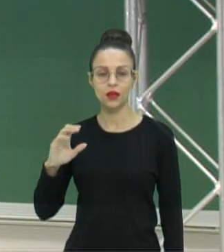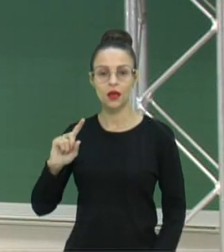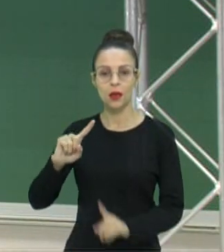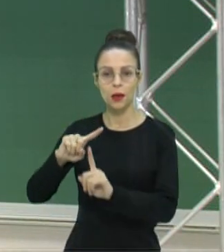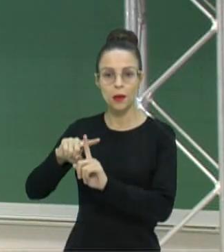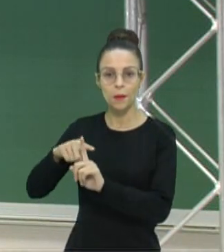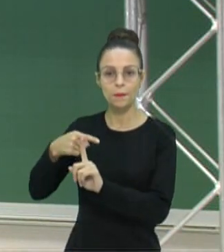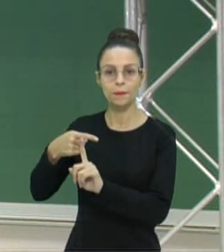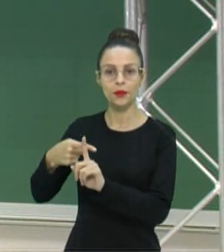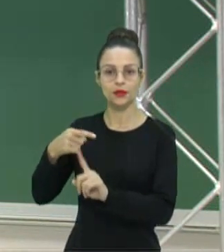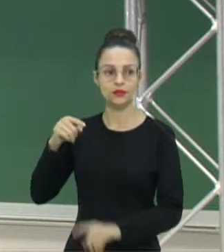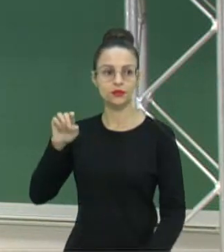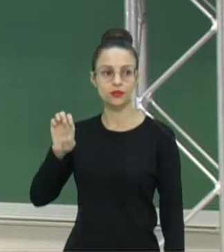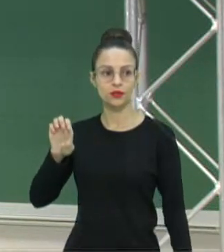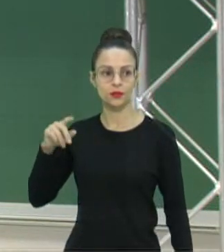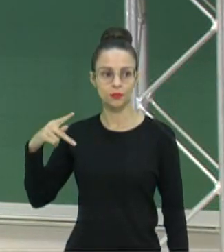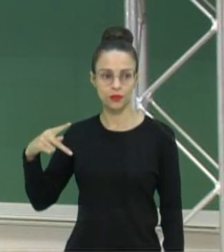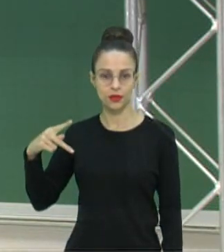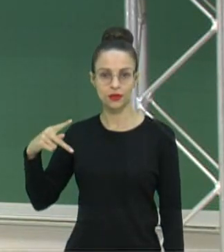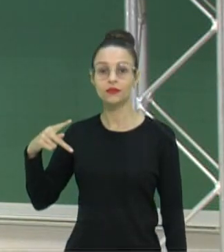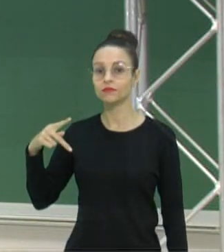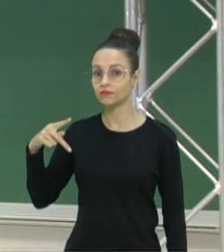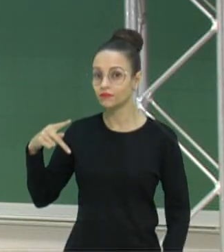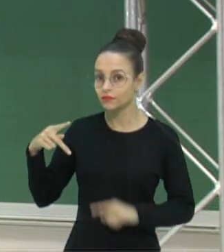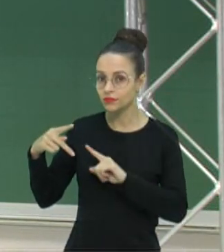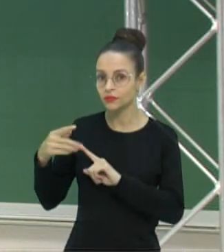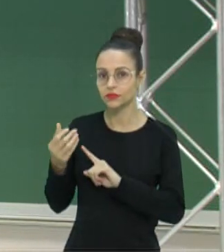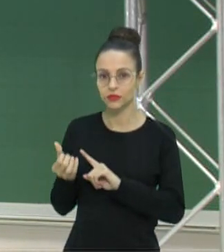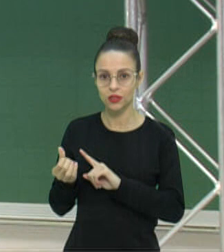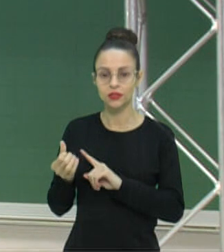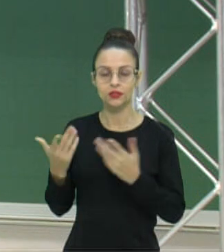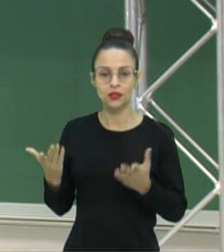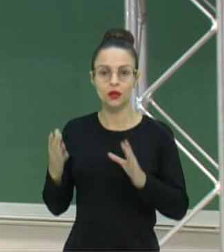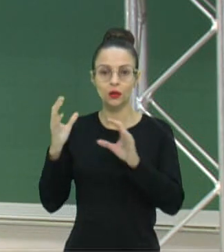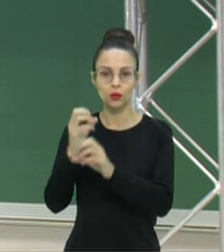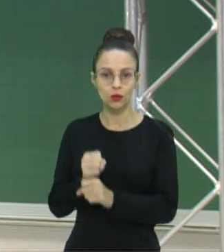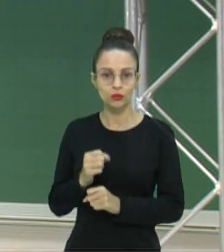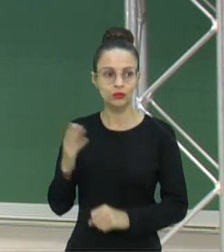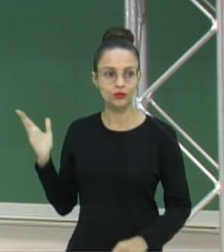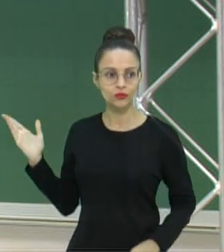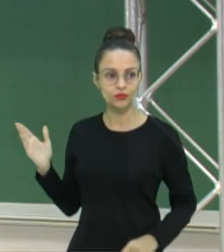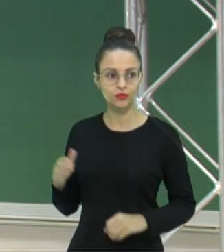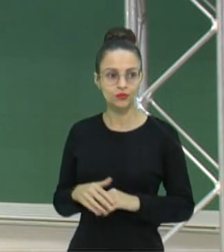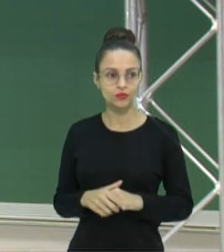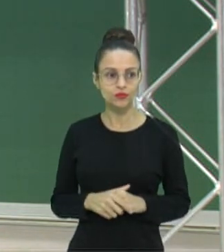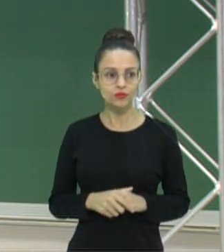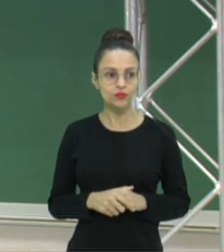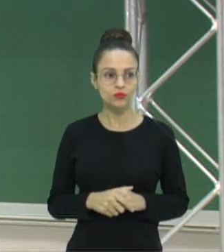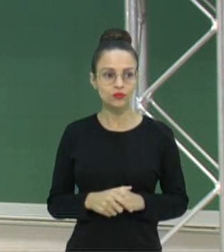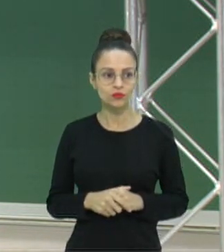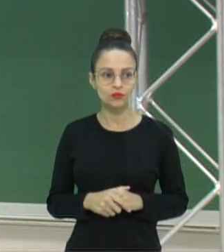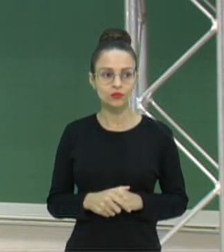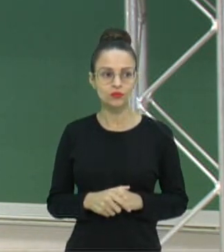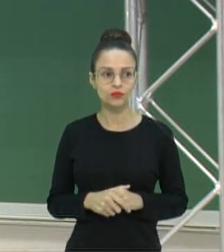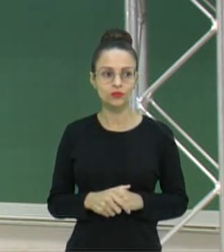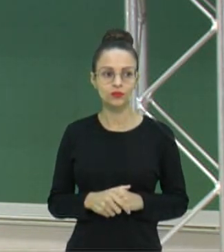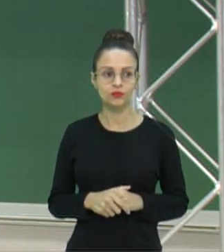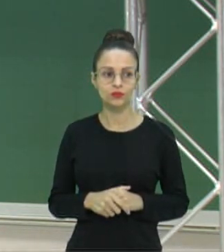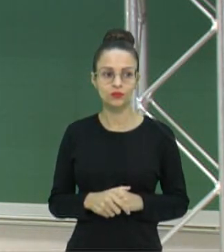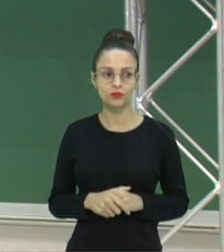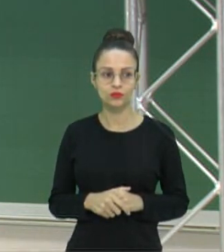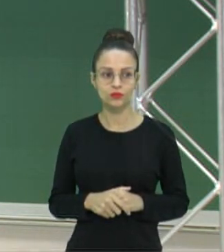mais a energia potencial, que é 6. Ou seja, se eu fizer a continha bem simples, né, eu vou